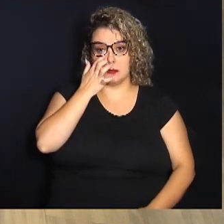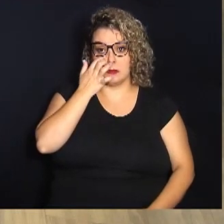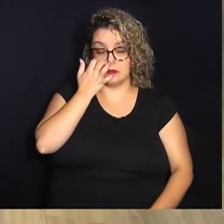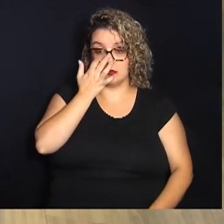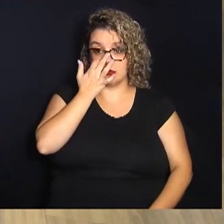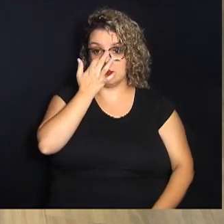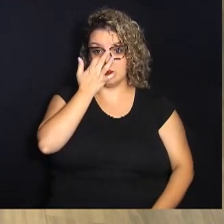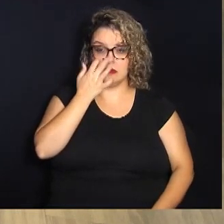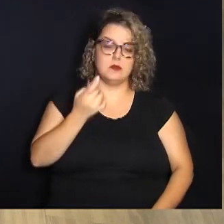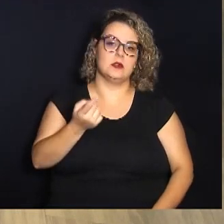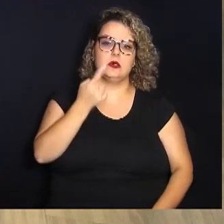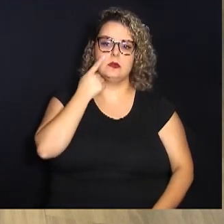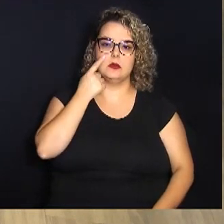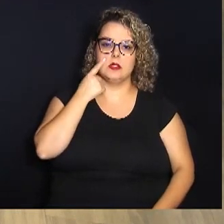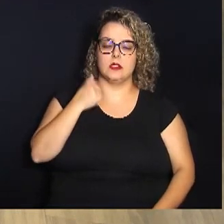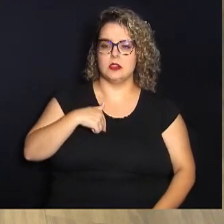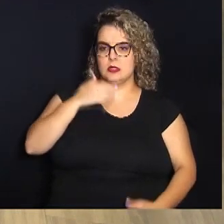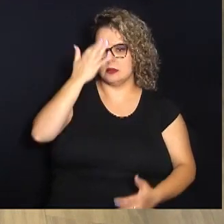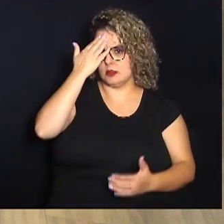sim